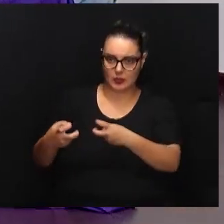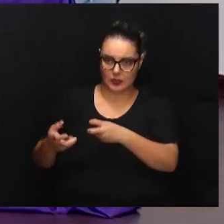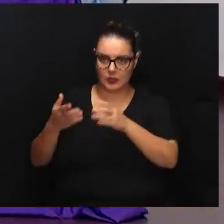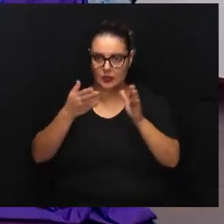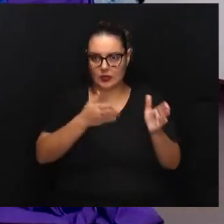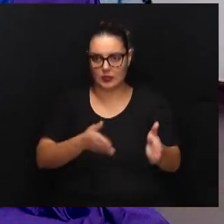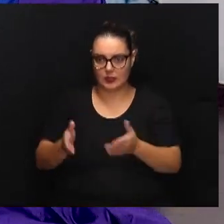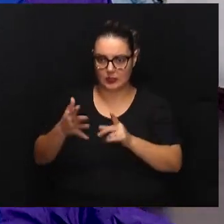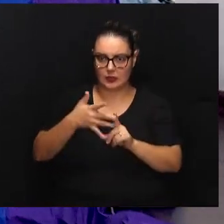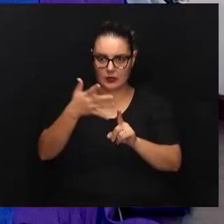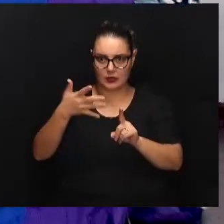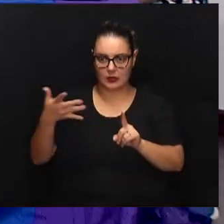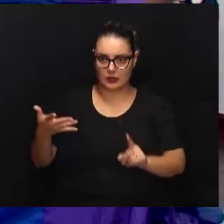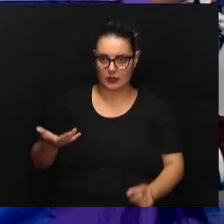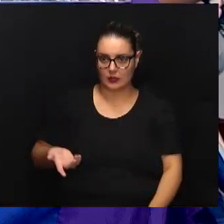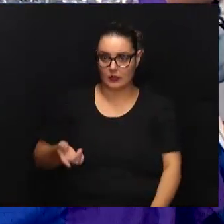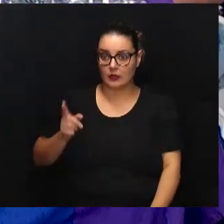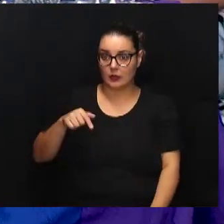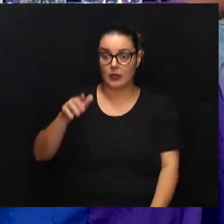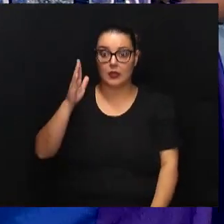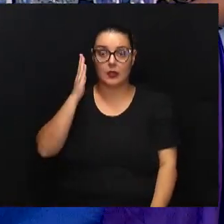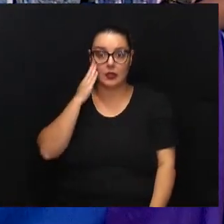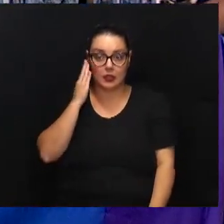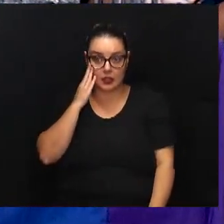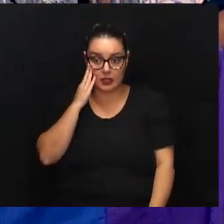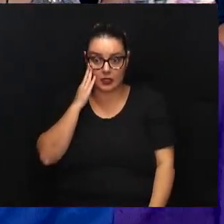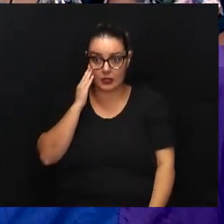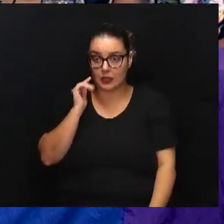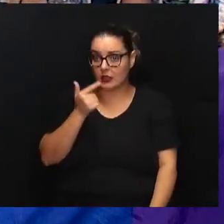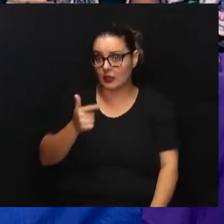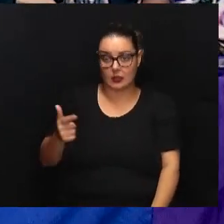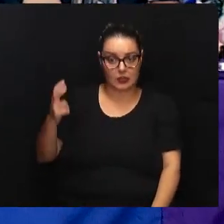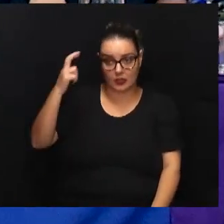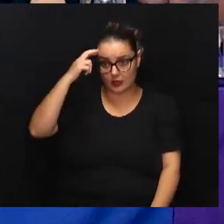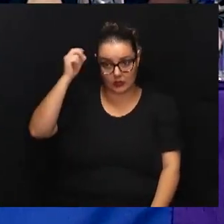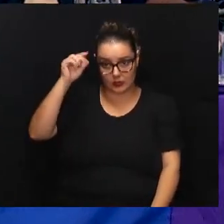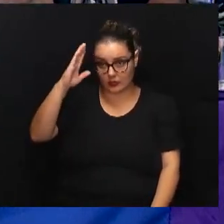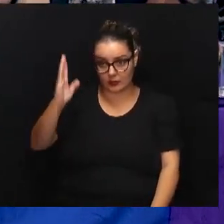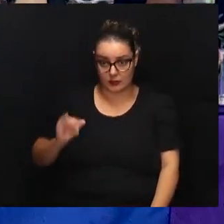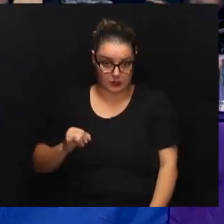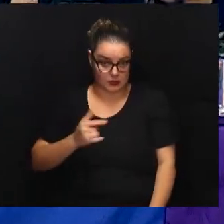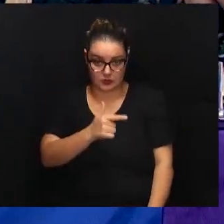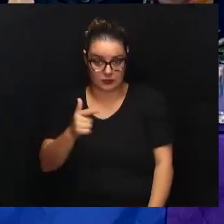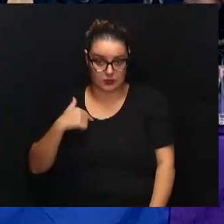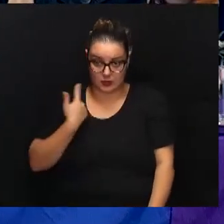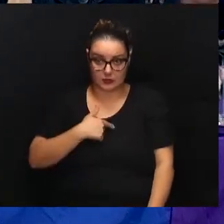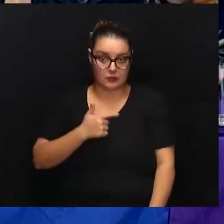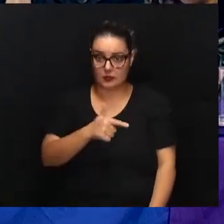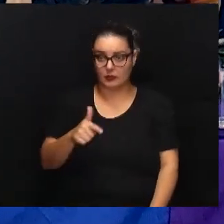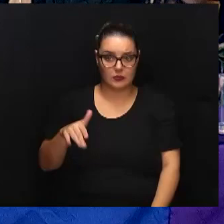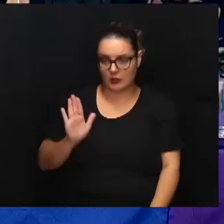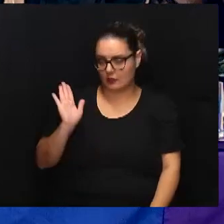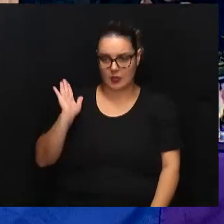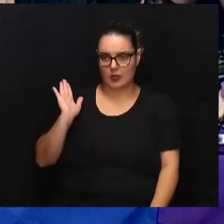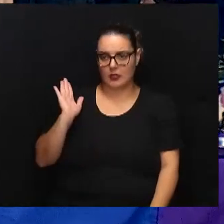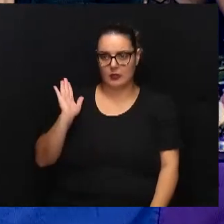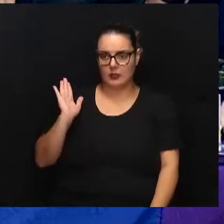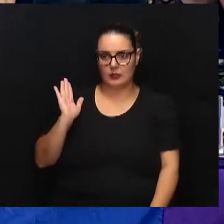entender que não existe cultura brasileira sem a gente. Não existe mais. Isso é impossível.